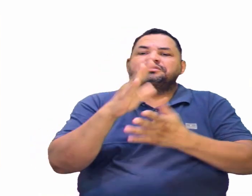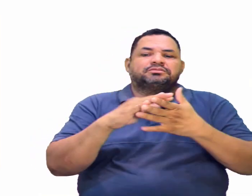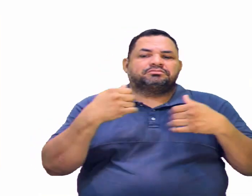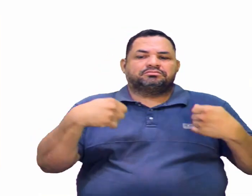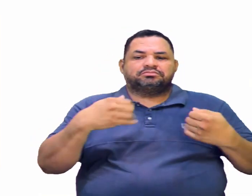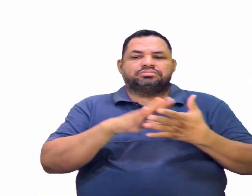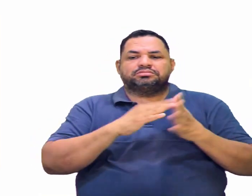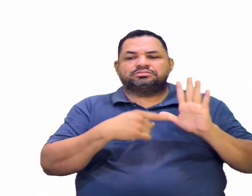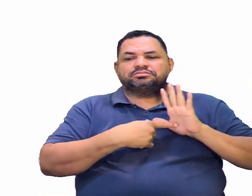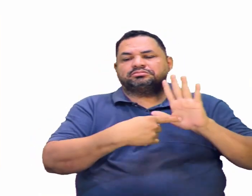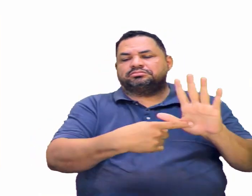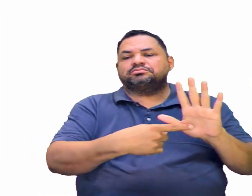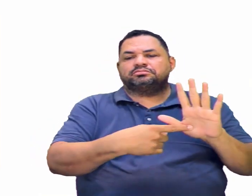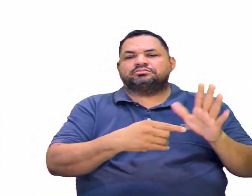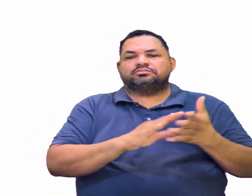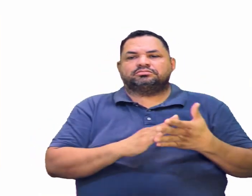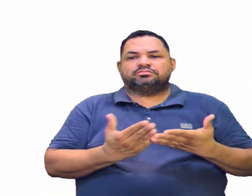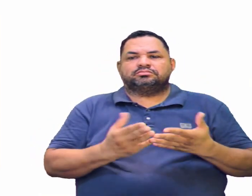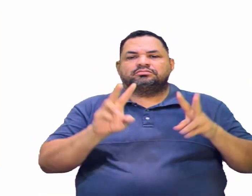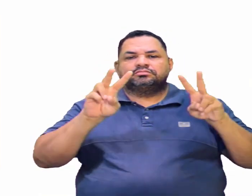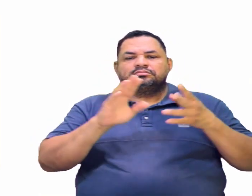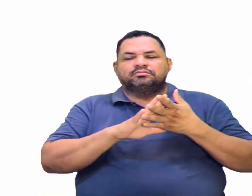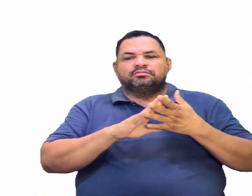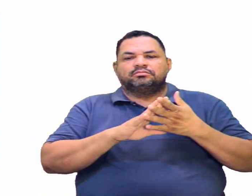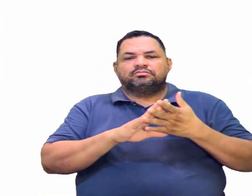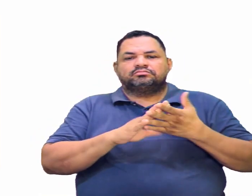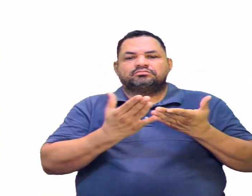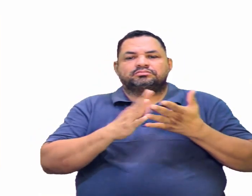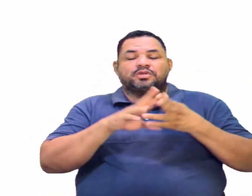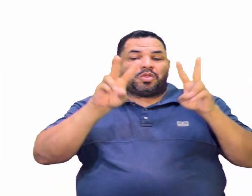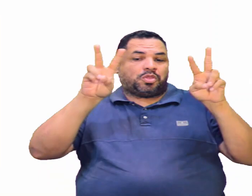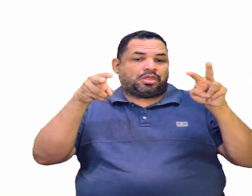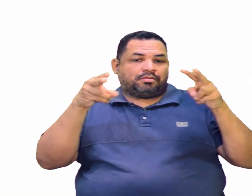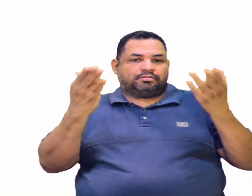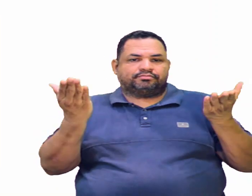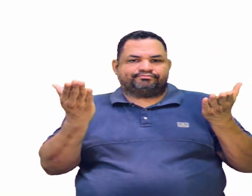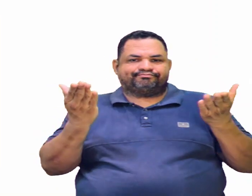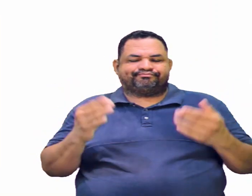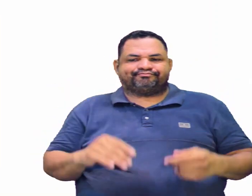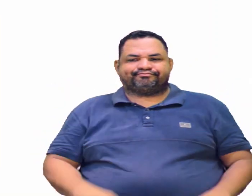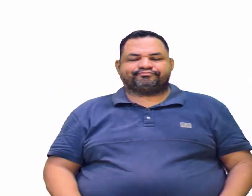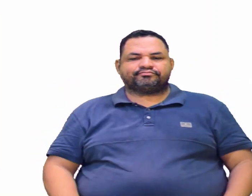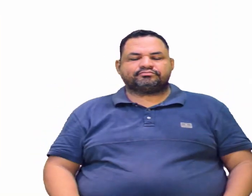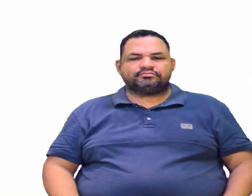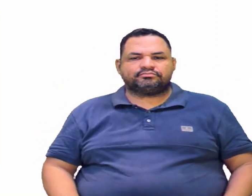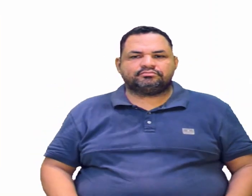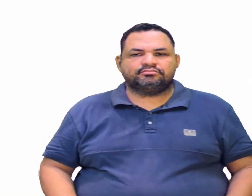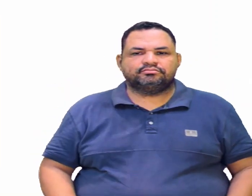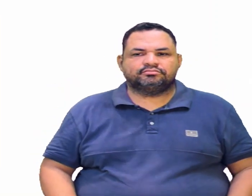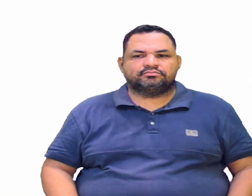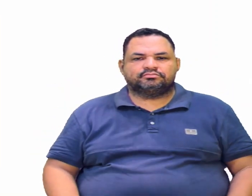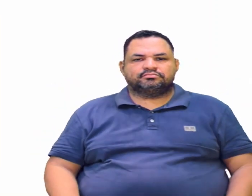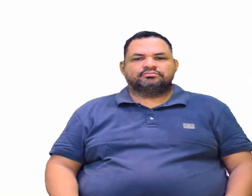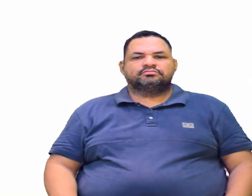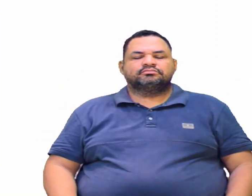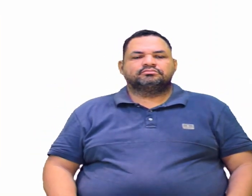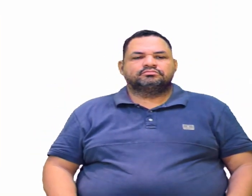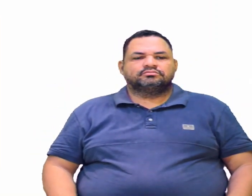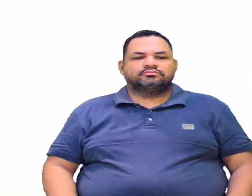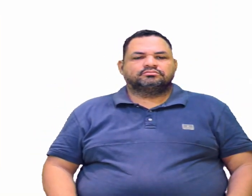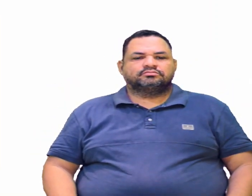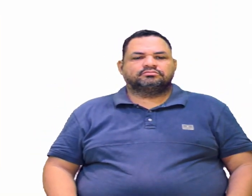De uma apresentação a respeito de determinado assunto ou de determinada obra de arte, né?